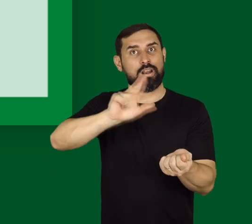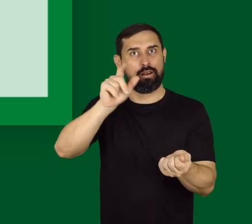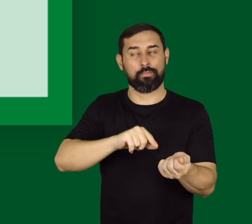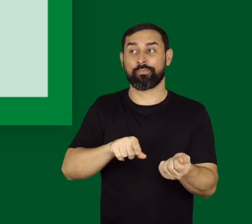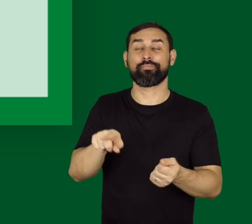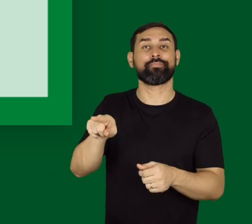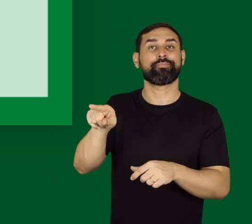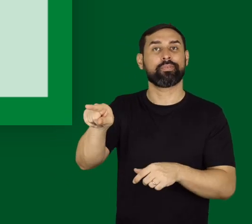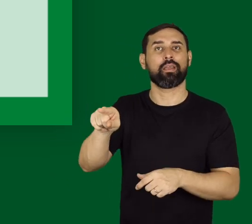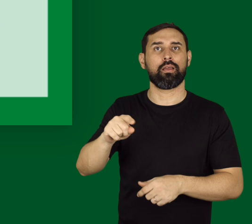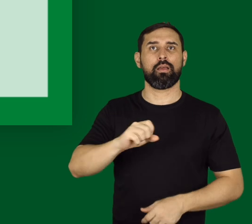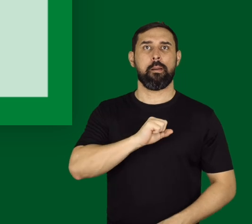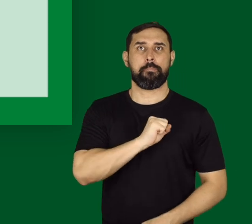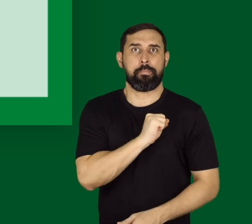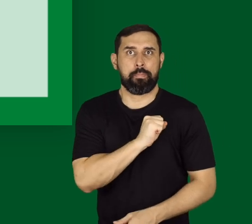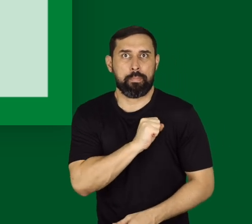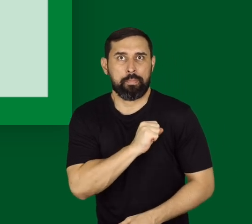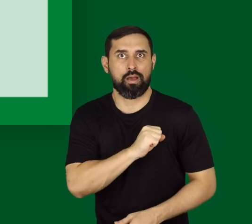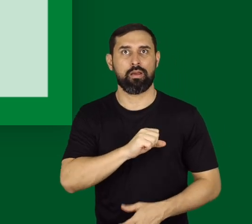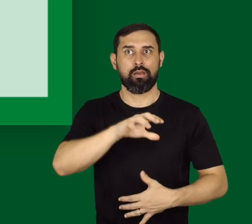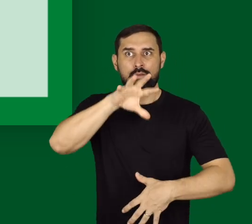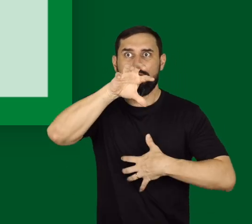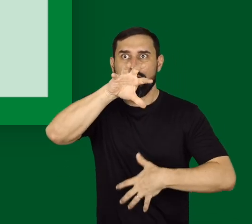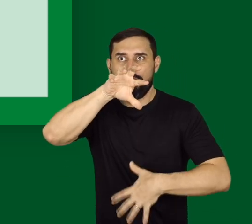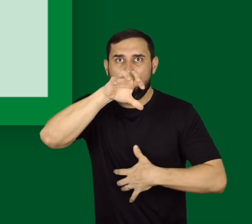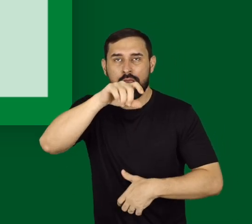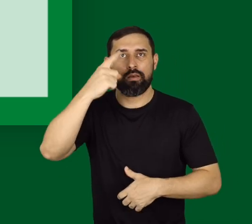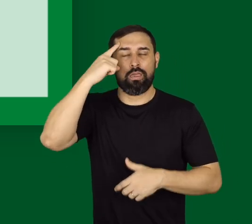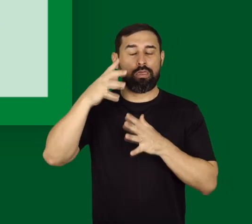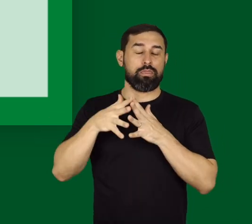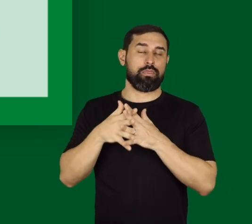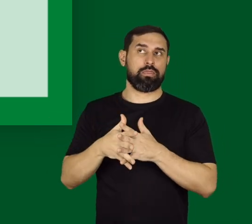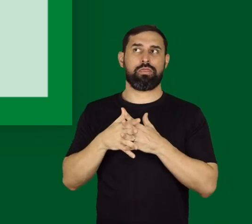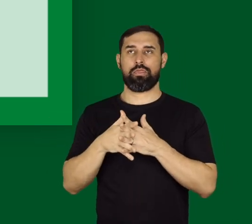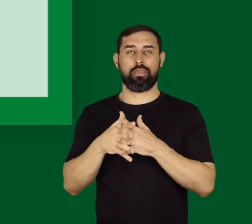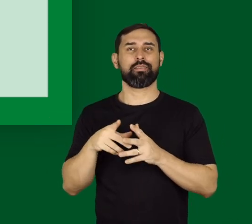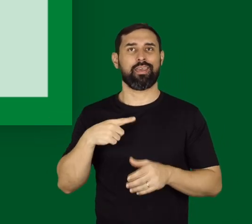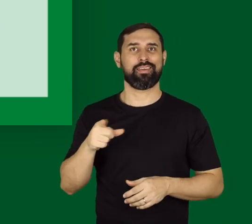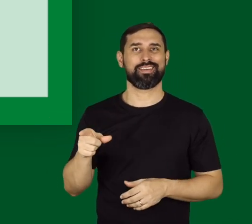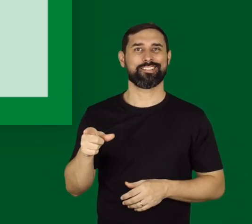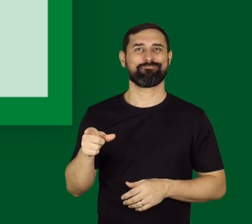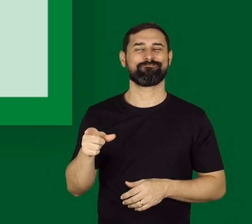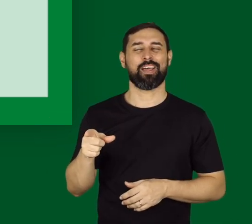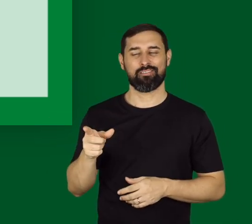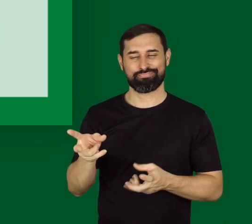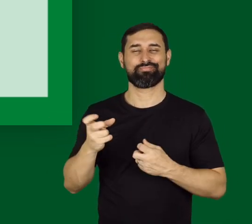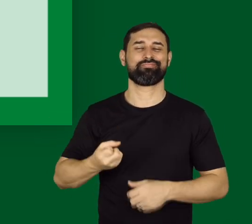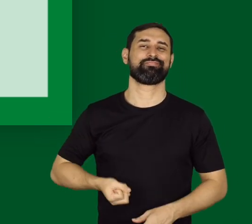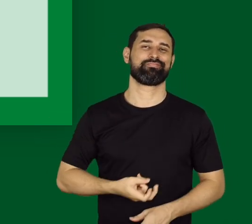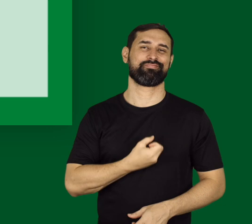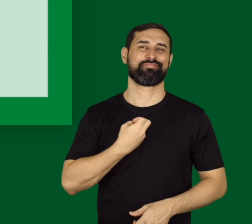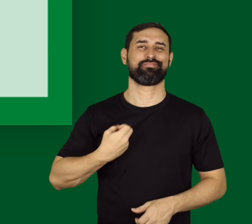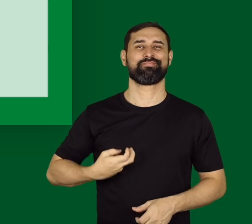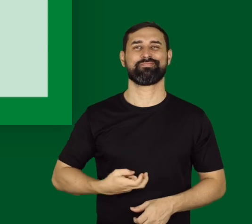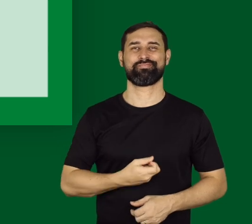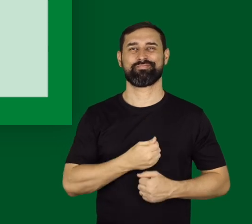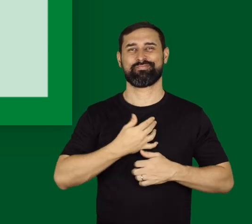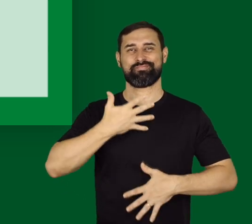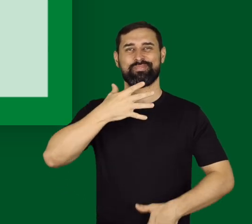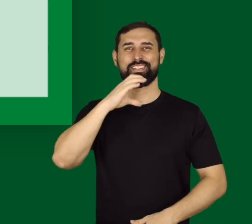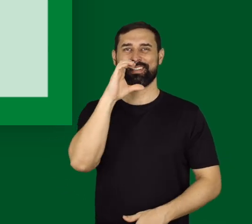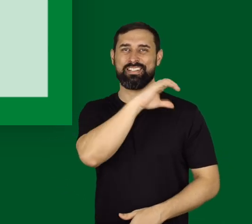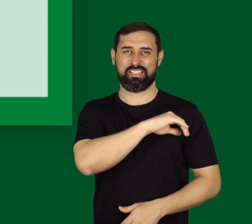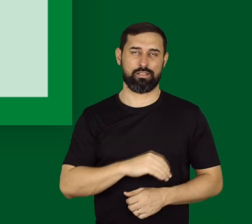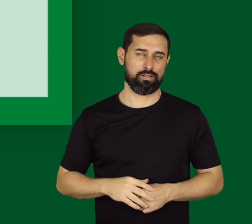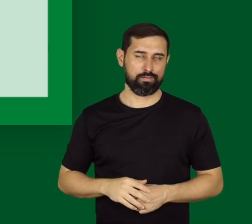vê no choque quente? Então, extremidades quentes com pulso hiperdinâmicos, taquicardia, taquipneia e a criança vai